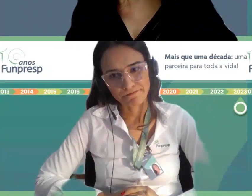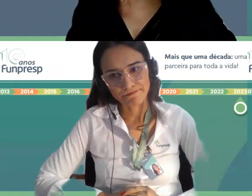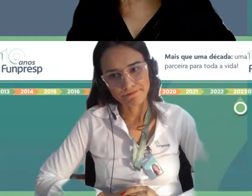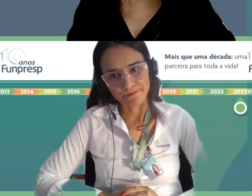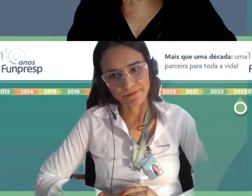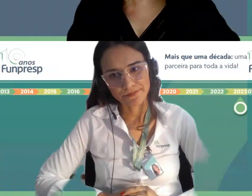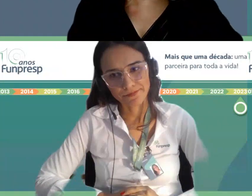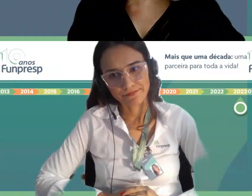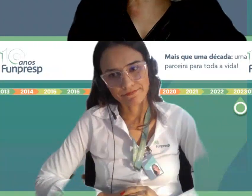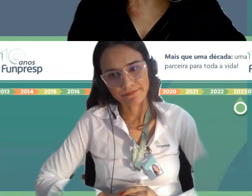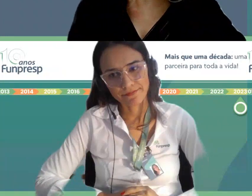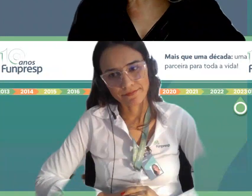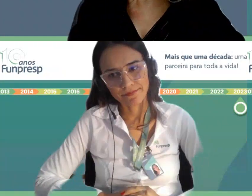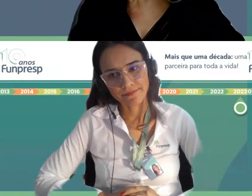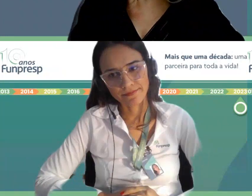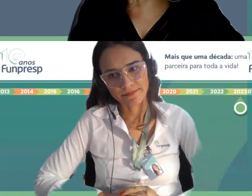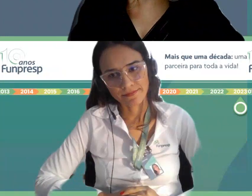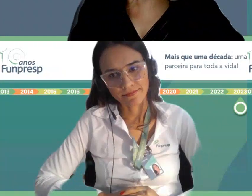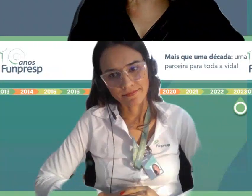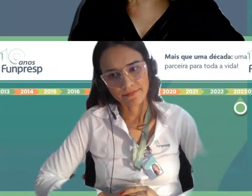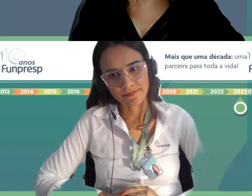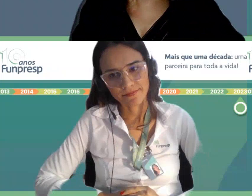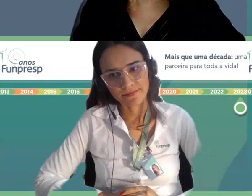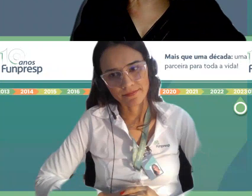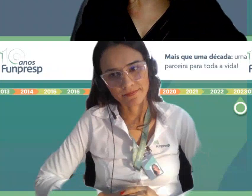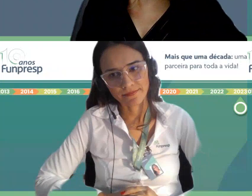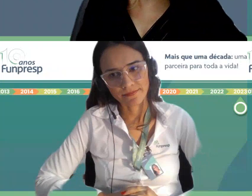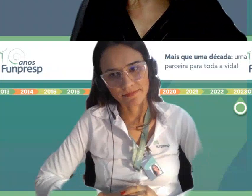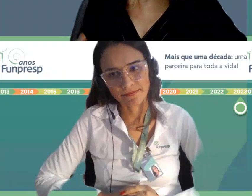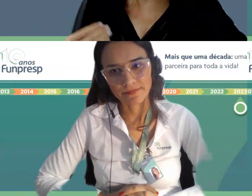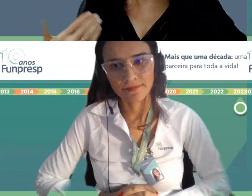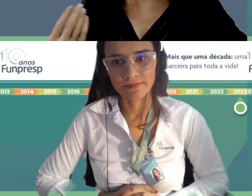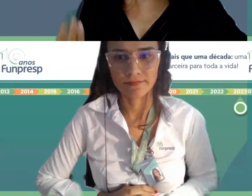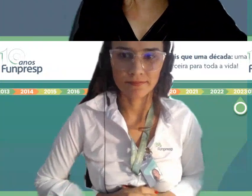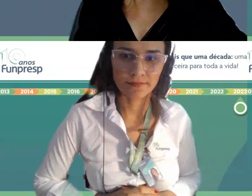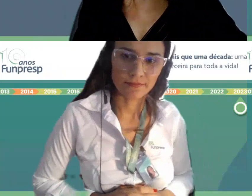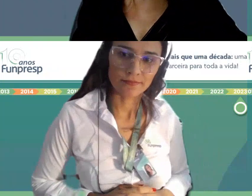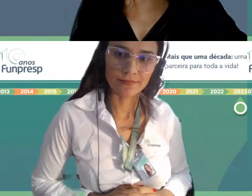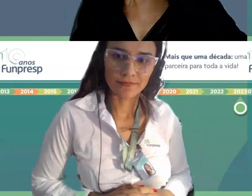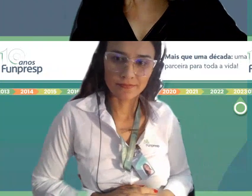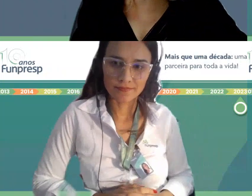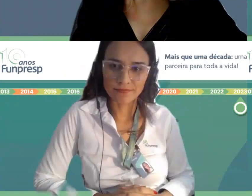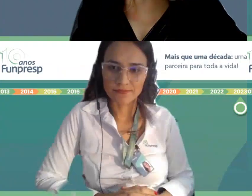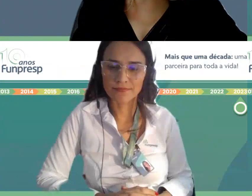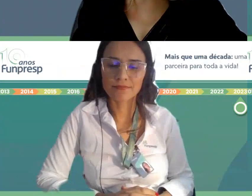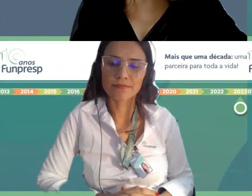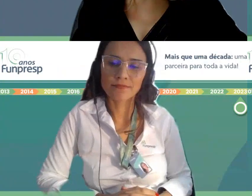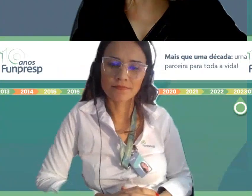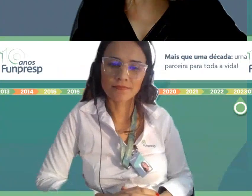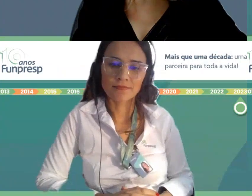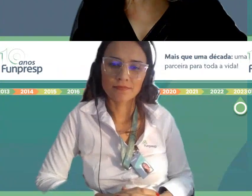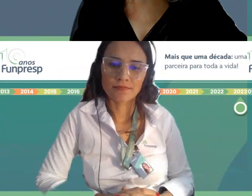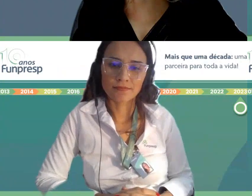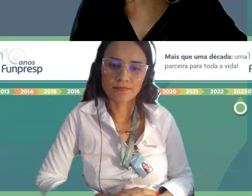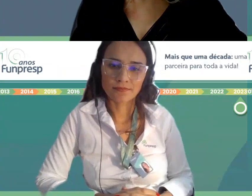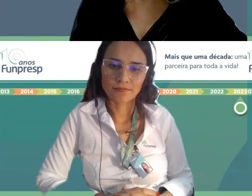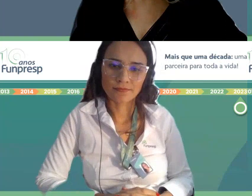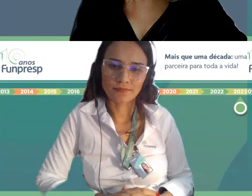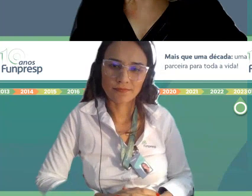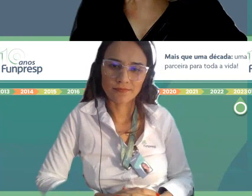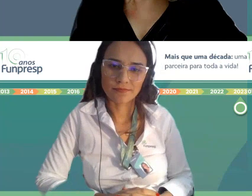previdência complementar, as regras da sua aposentadoria, né, para então poder fazer o melhor planejamento